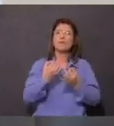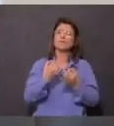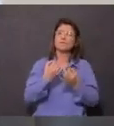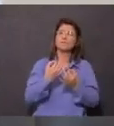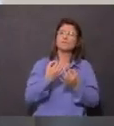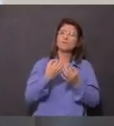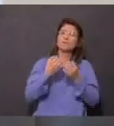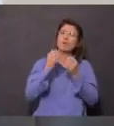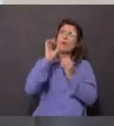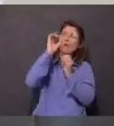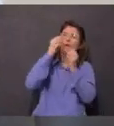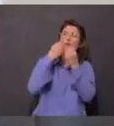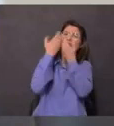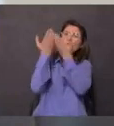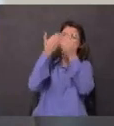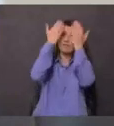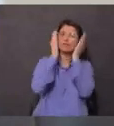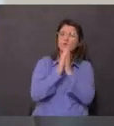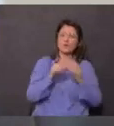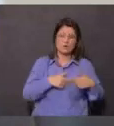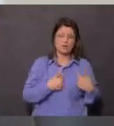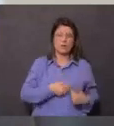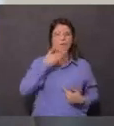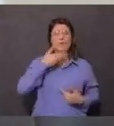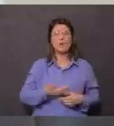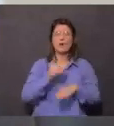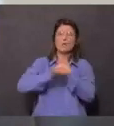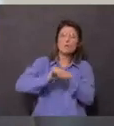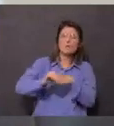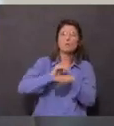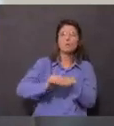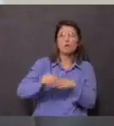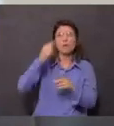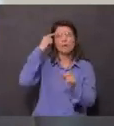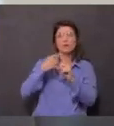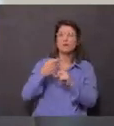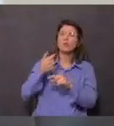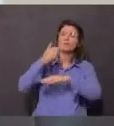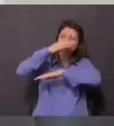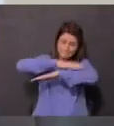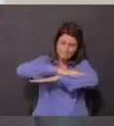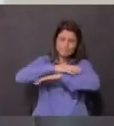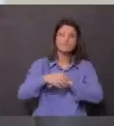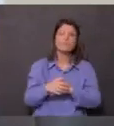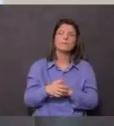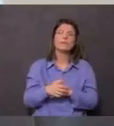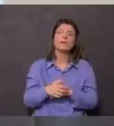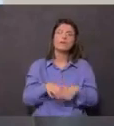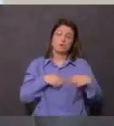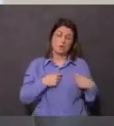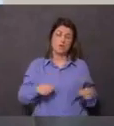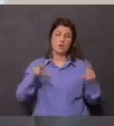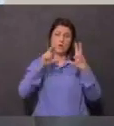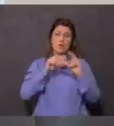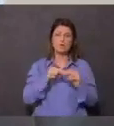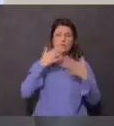Maria um coração sábio e dócil para fazer sempre a vossa vontade. Um coração novo e humilde para